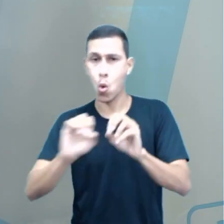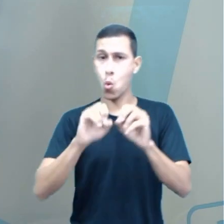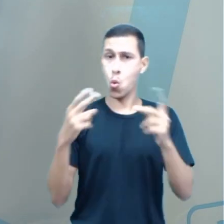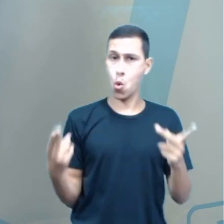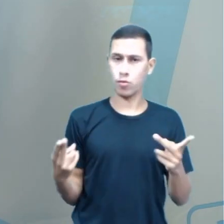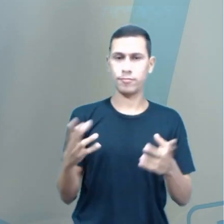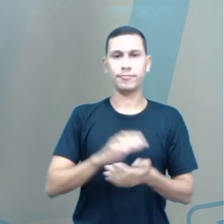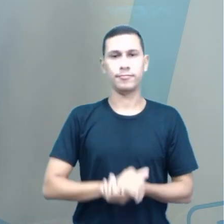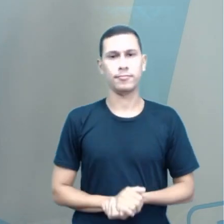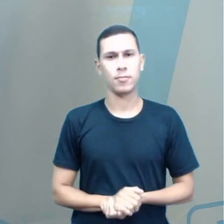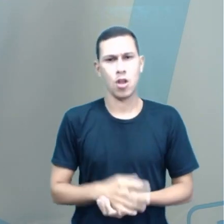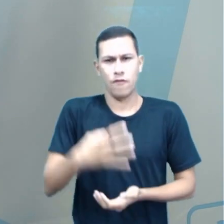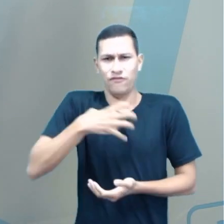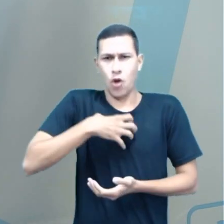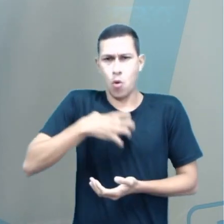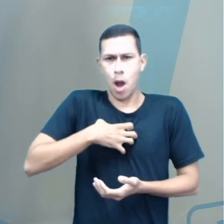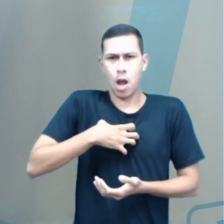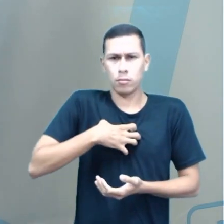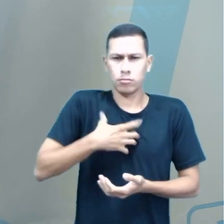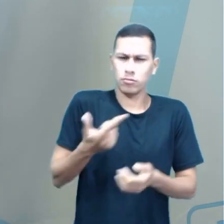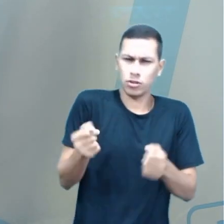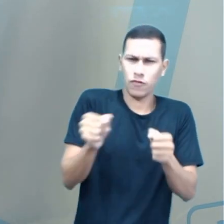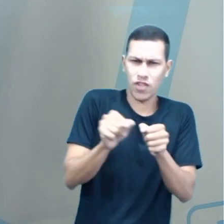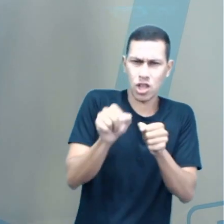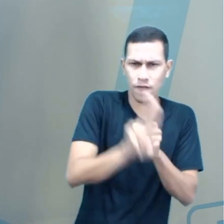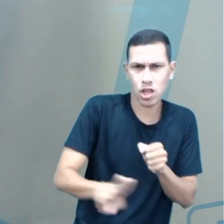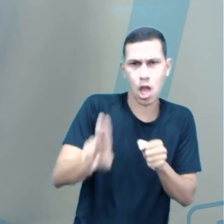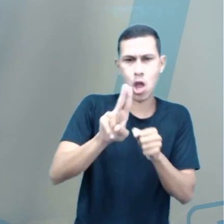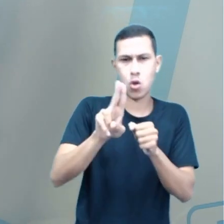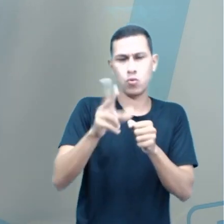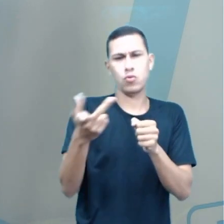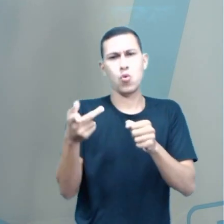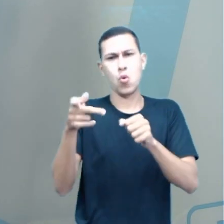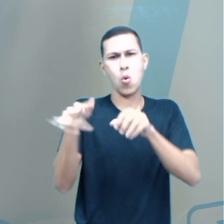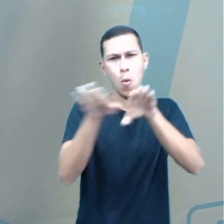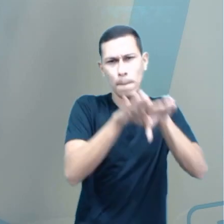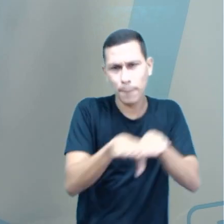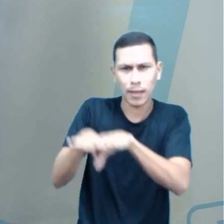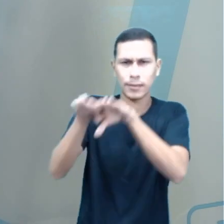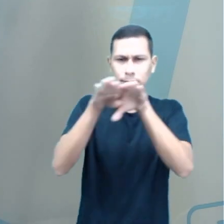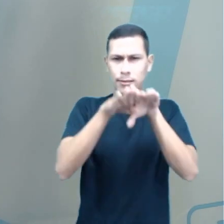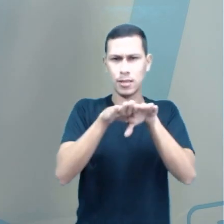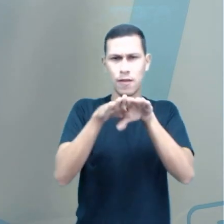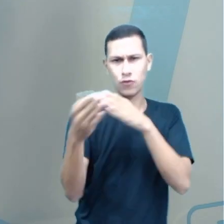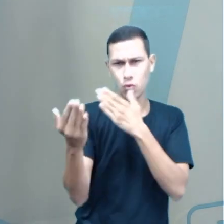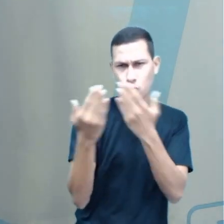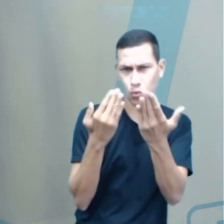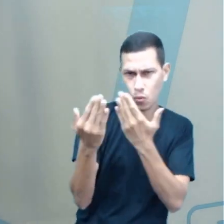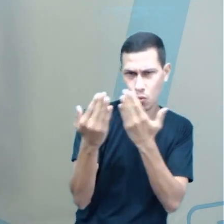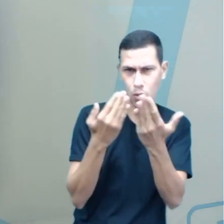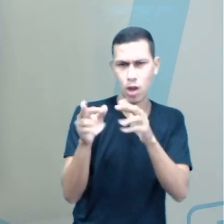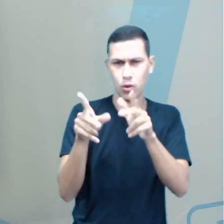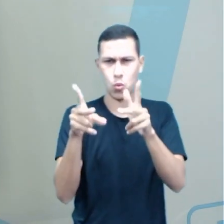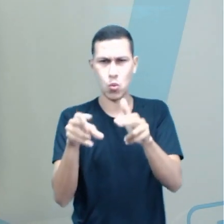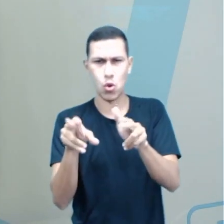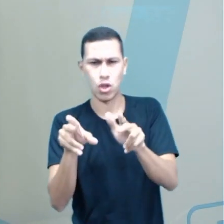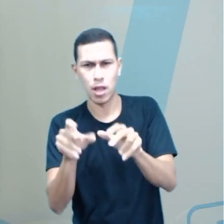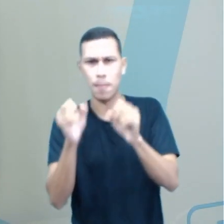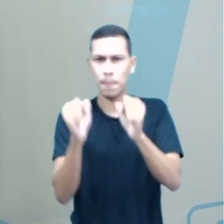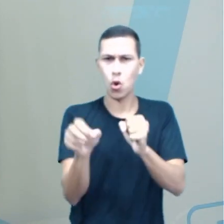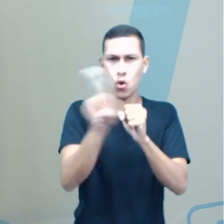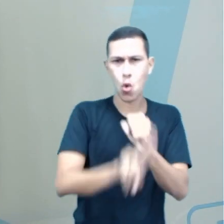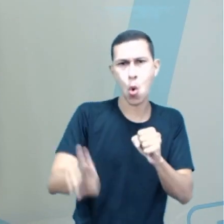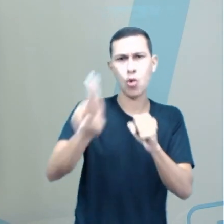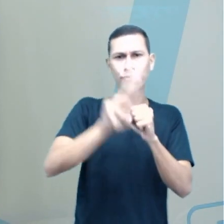isso, há algumas maneiras de fazermos. O comparativo de igualdade pode ser formado colocando-se o adjetivo as palavras